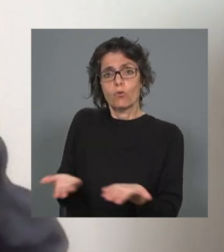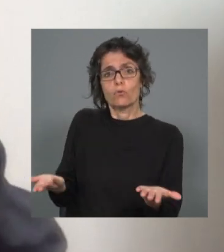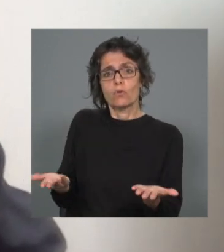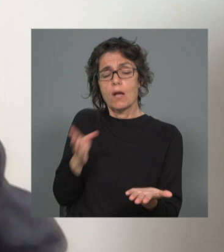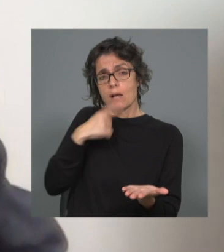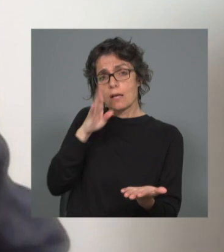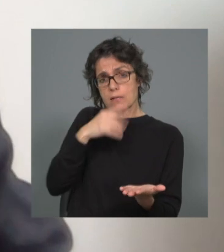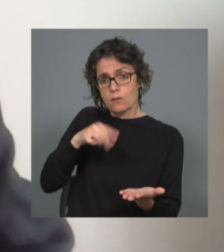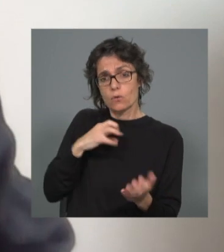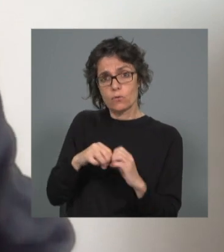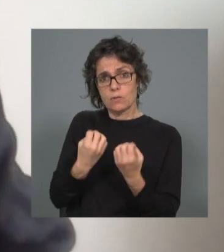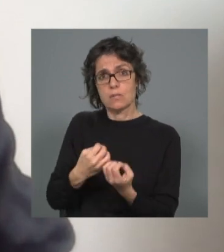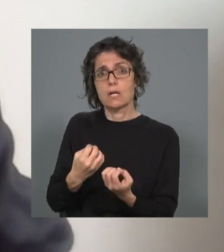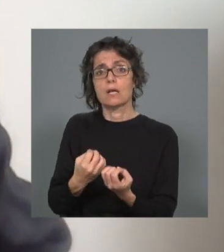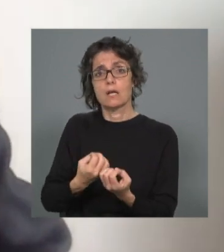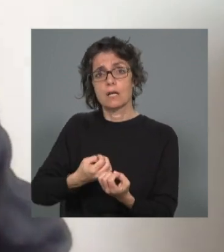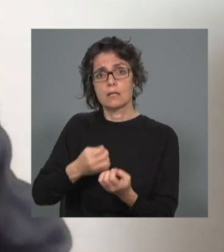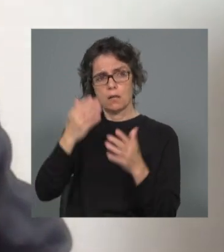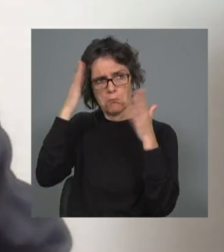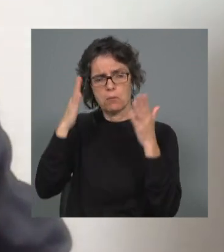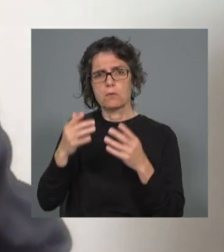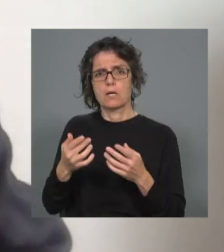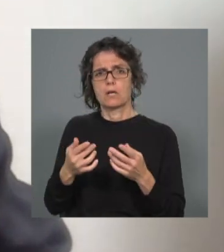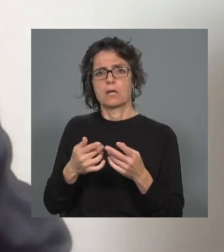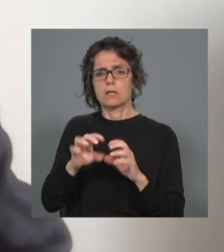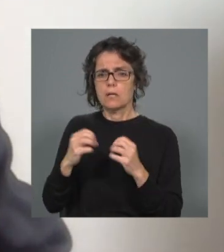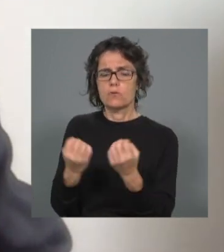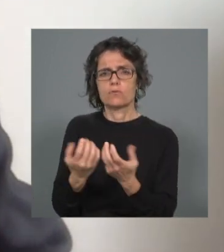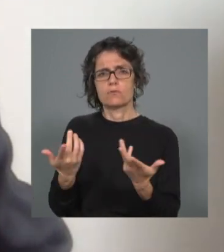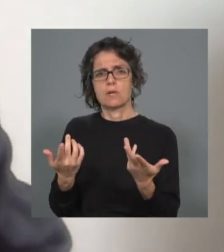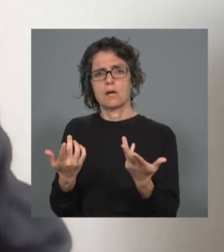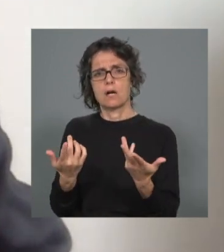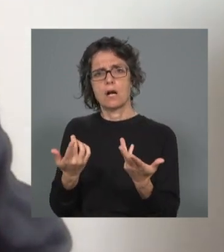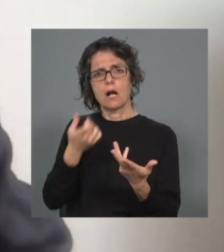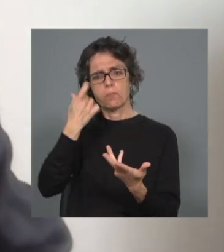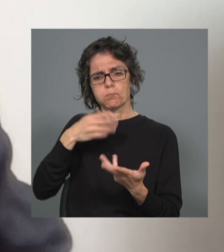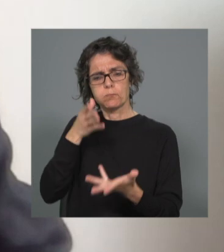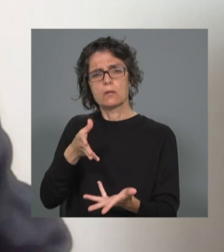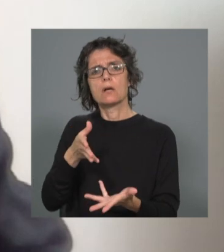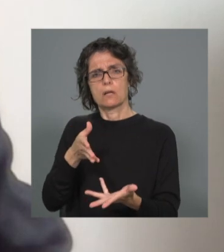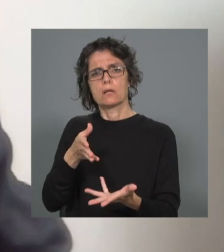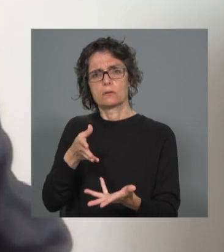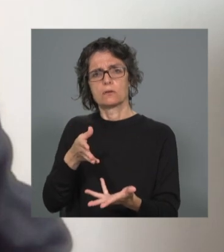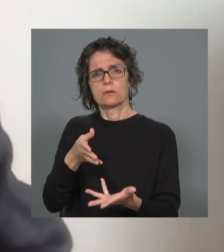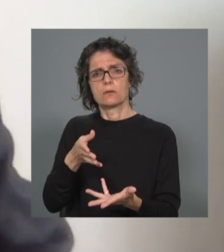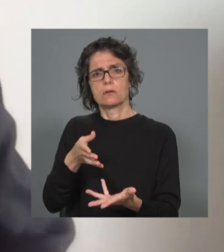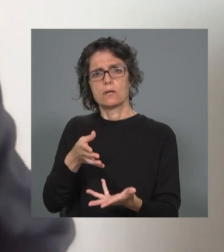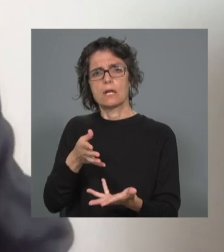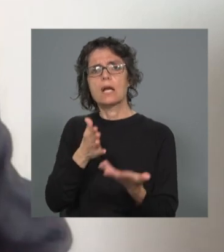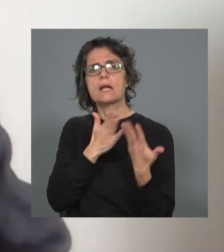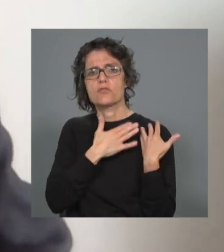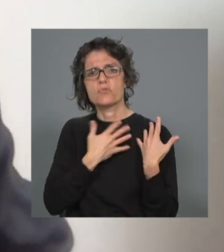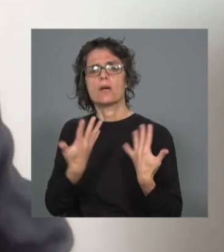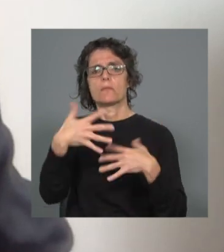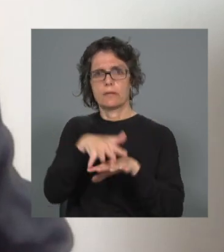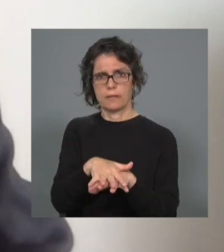uma sociedade democrática, socialmente humanista e corresponsável e